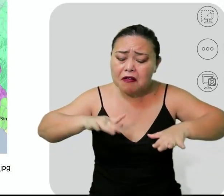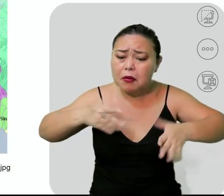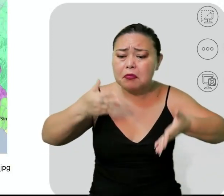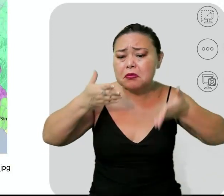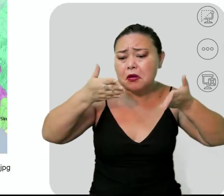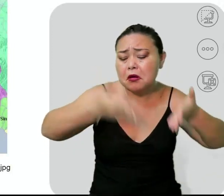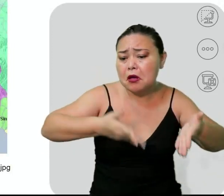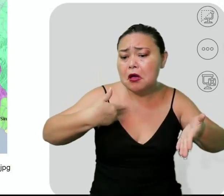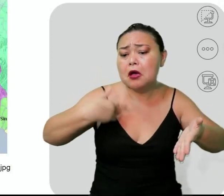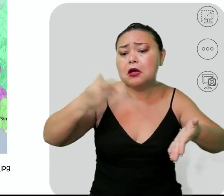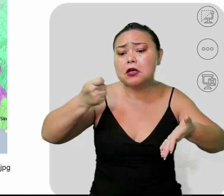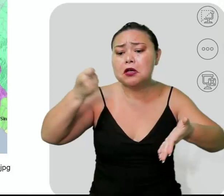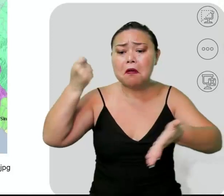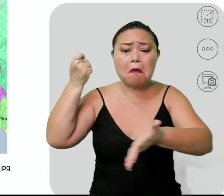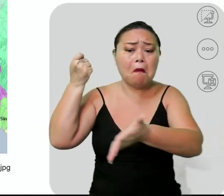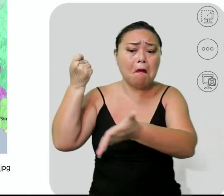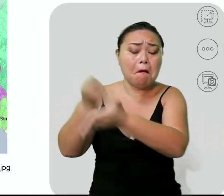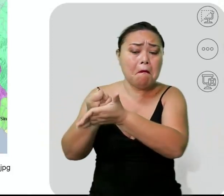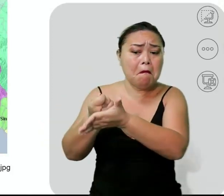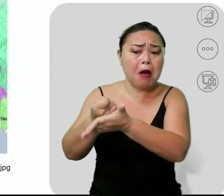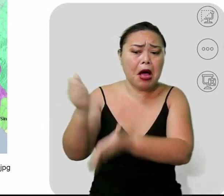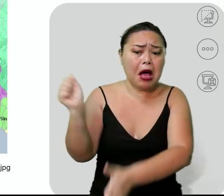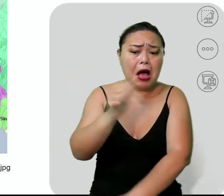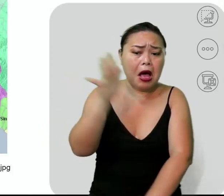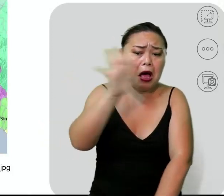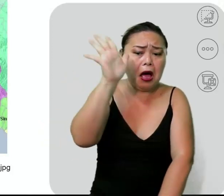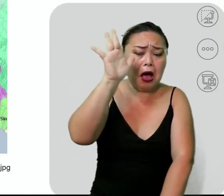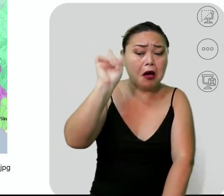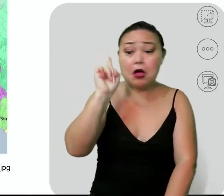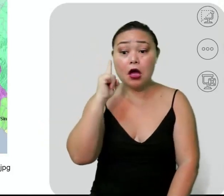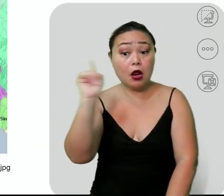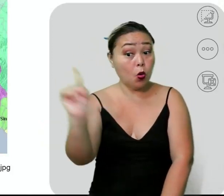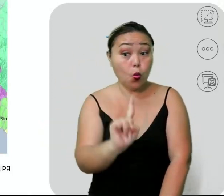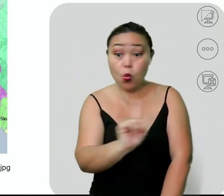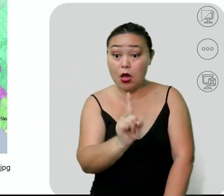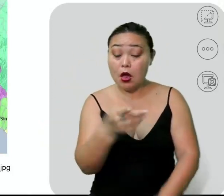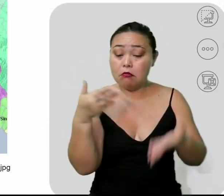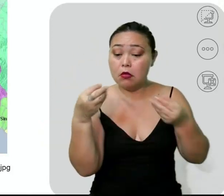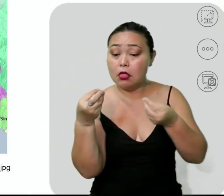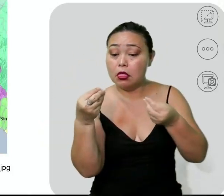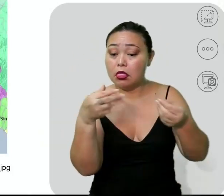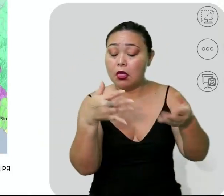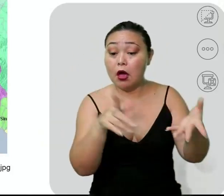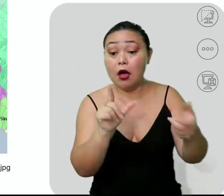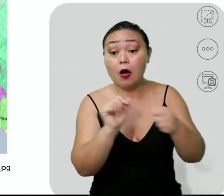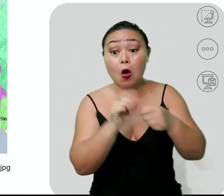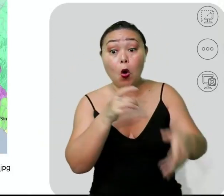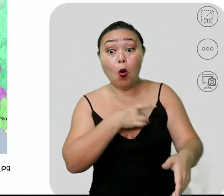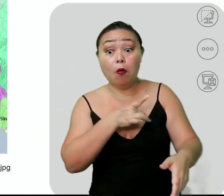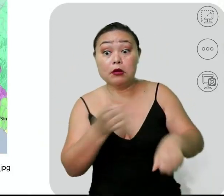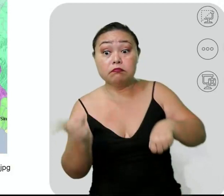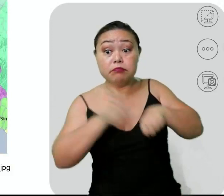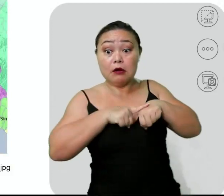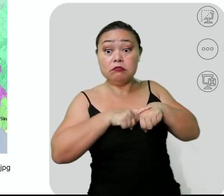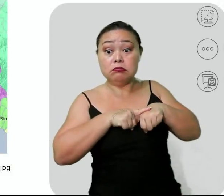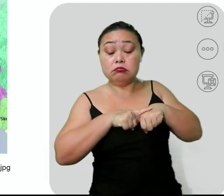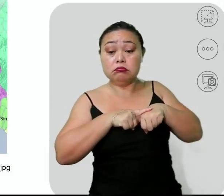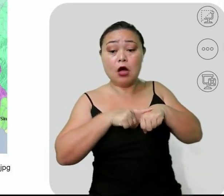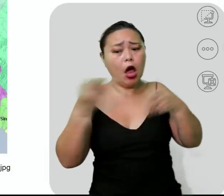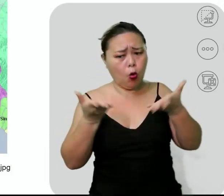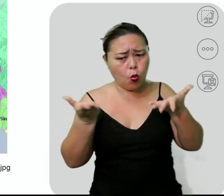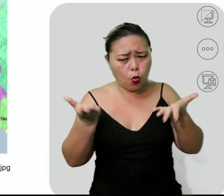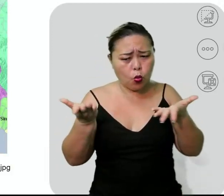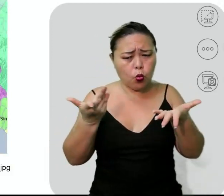a preço de ouro para o cara fazer isso e ele não ia, com medo de ser contagiado também. É como hoje